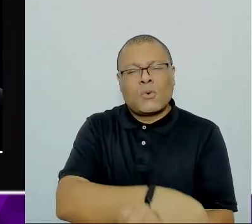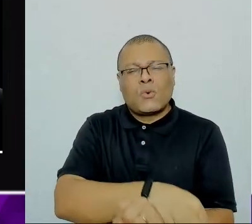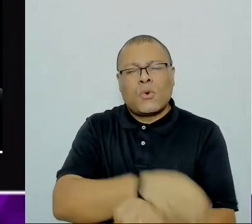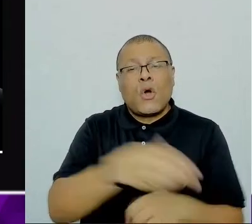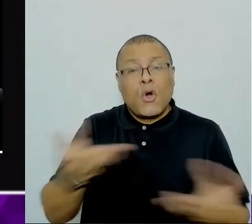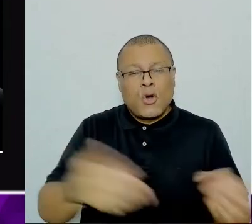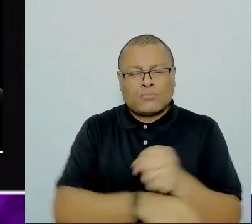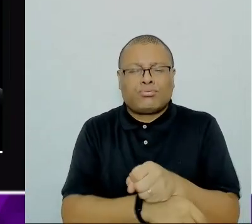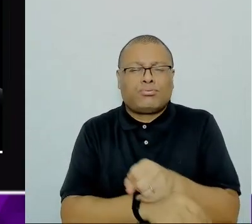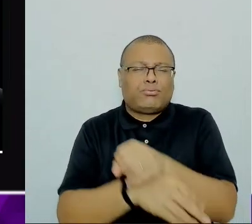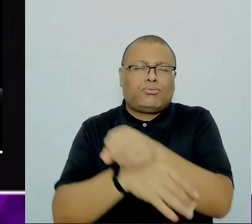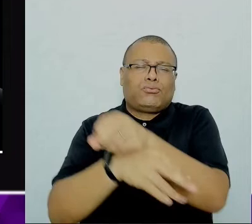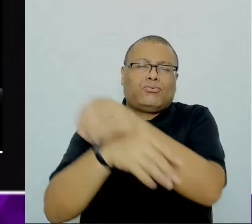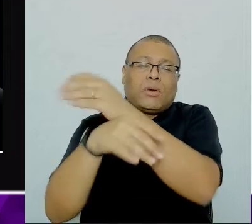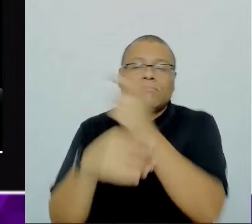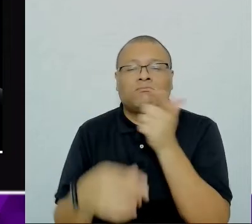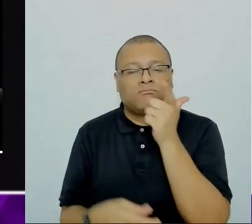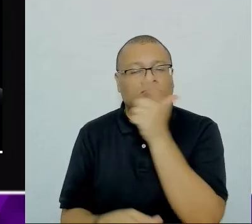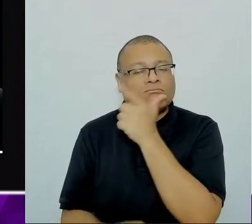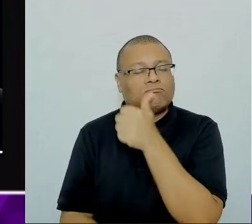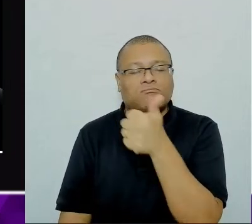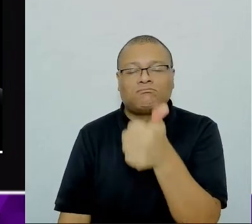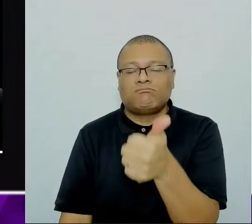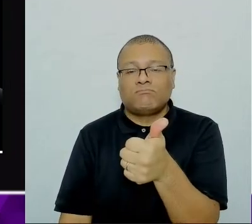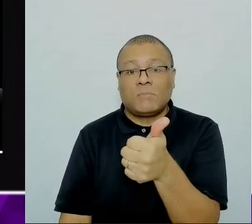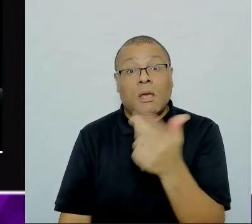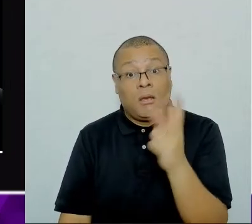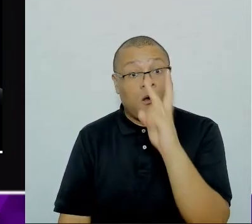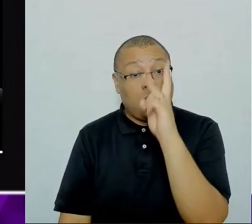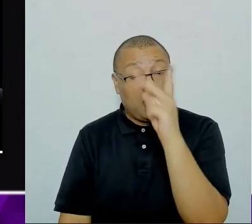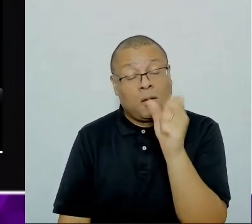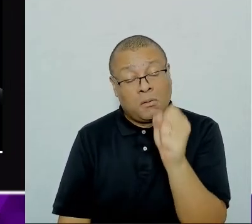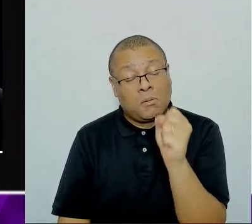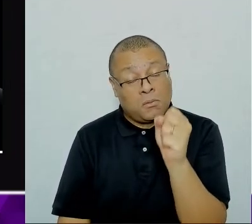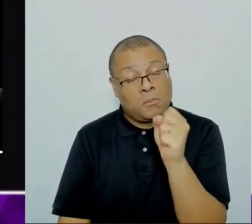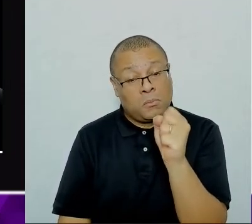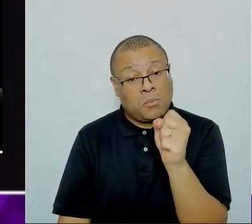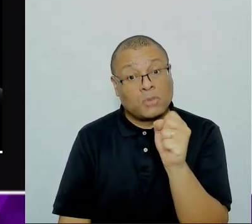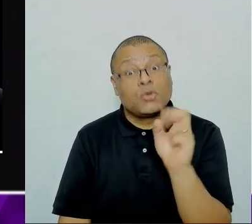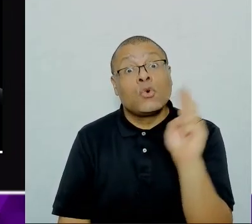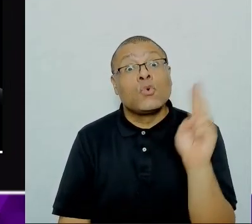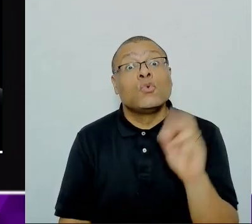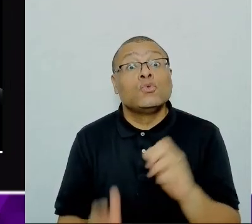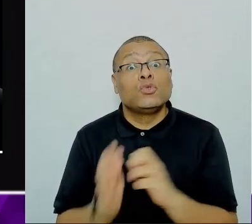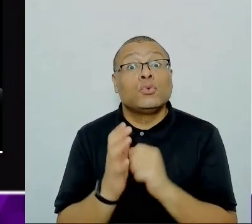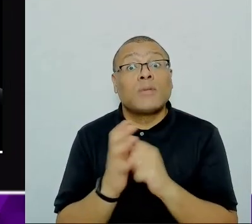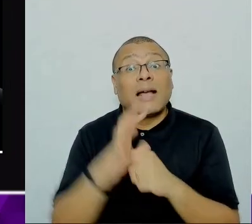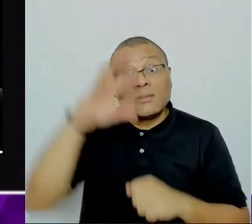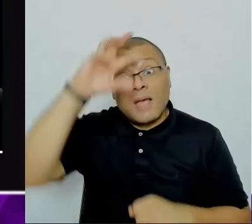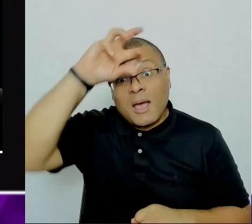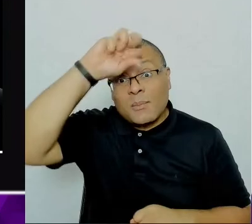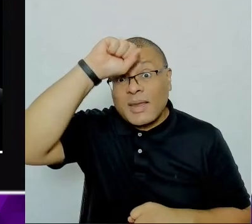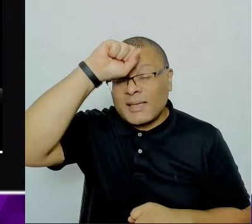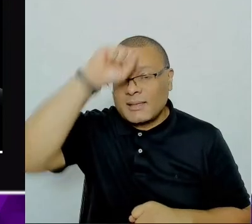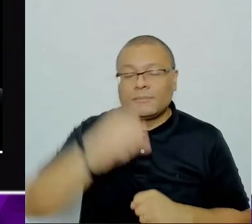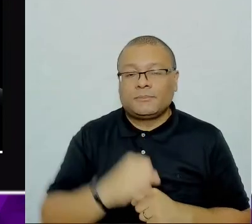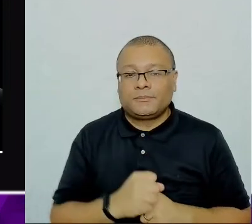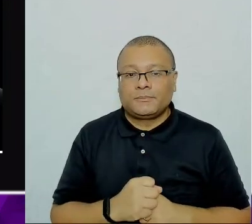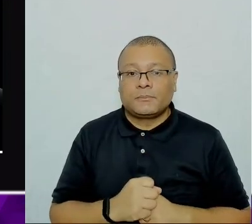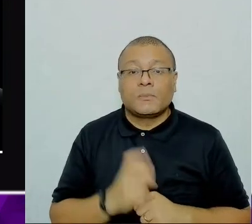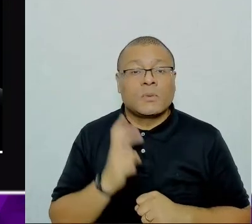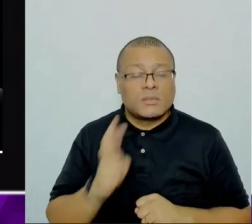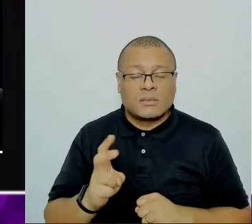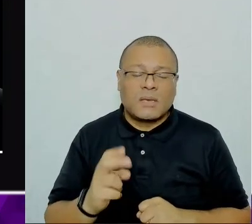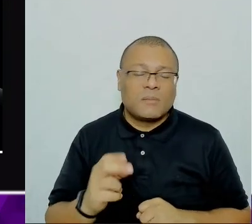para vocês assistirem. É esse tipo de erro que a gente quer. Utilizem os dados, mas aprenda com isso. Seja com o Open